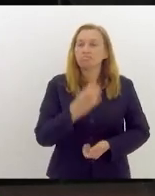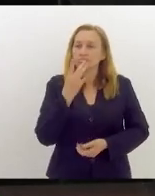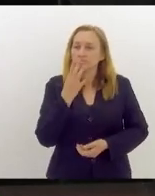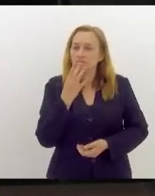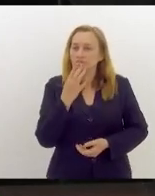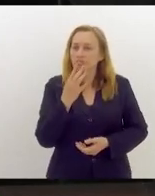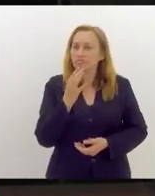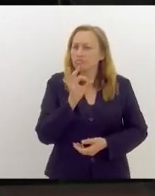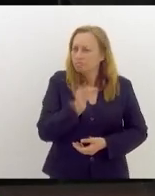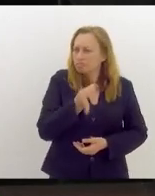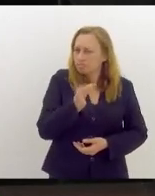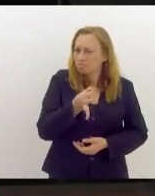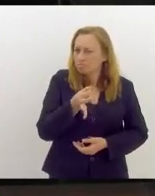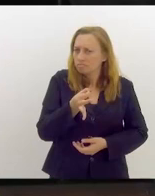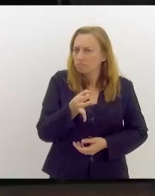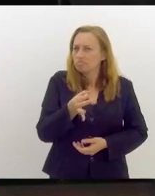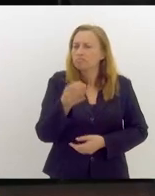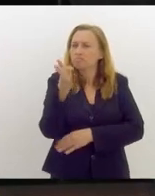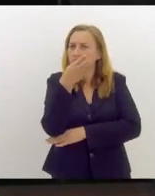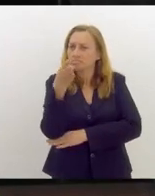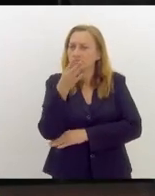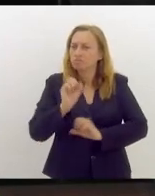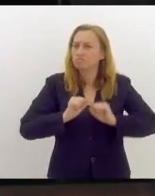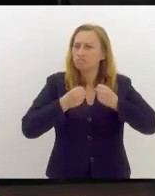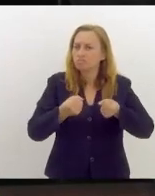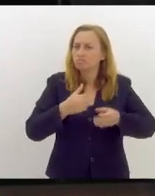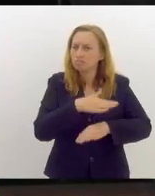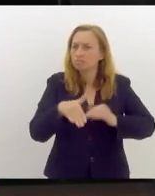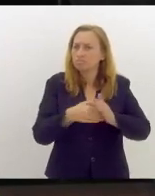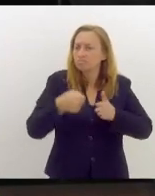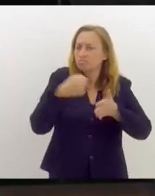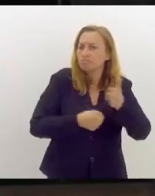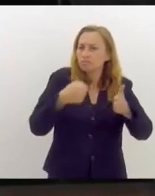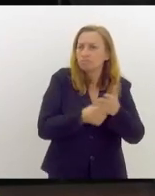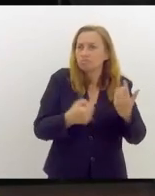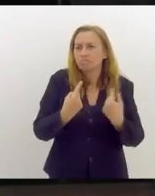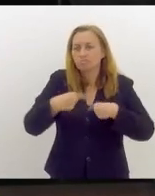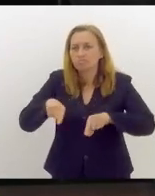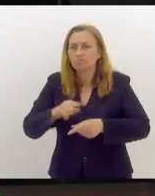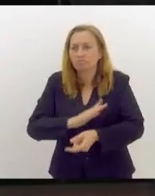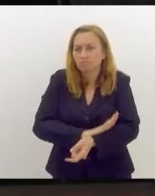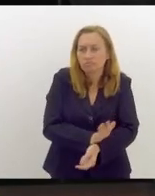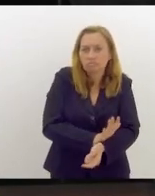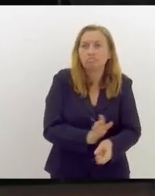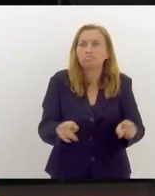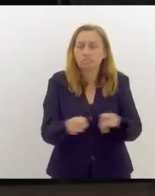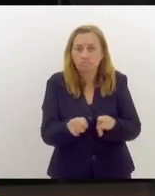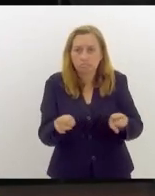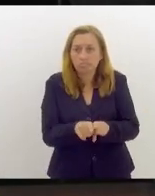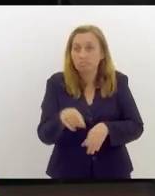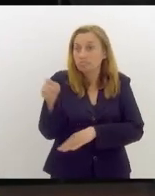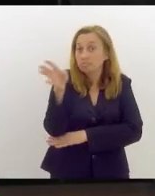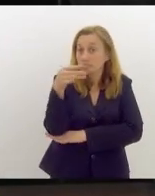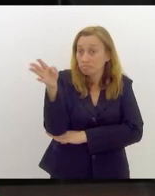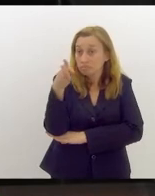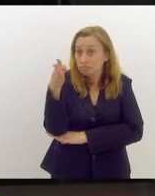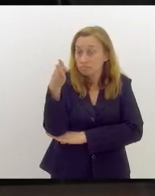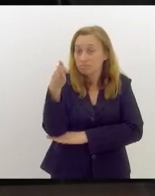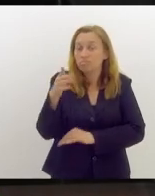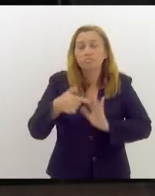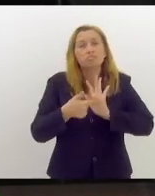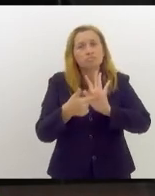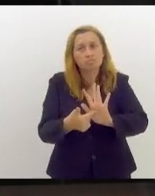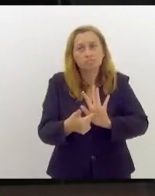tenho certeza que defende todo uma luta antirracista é também uma bandeira que